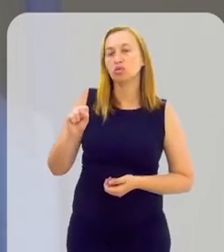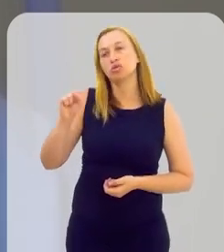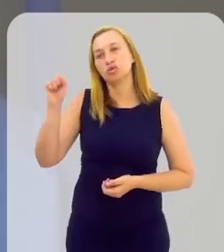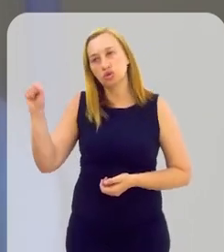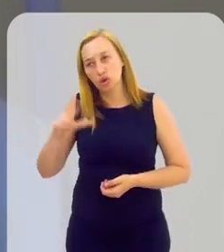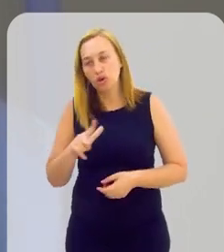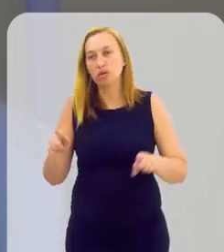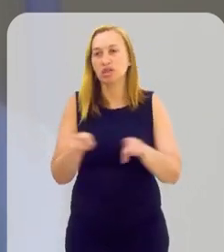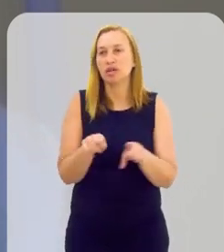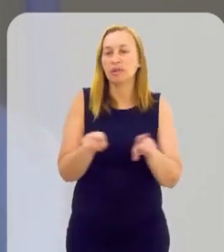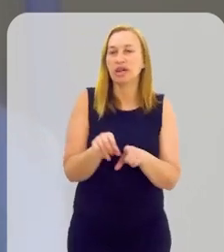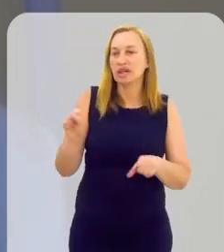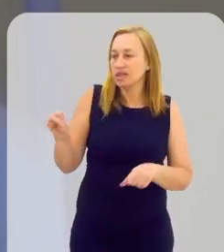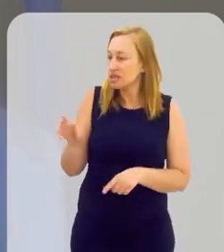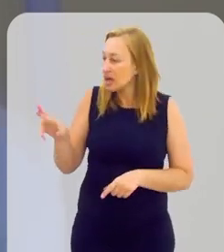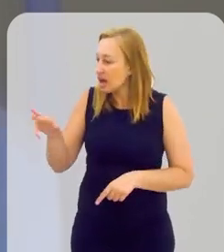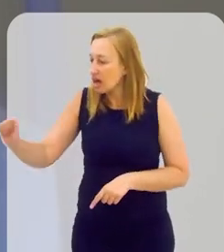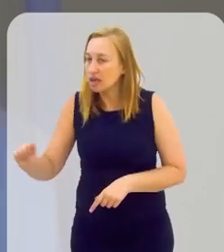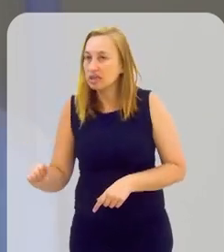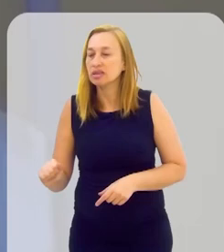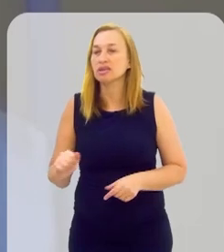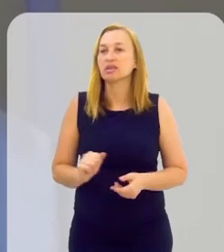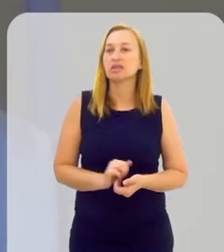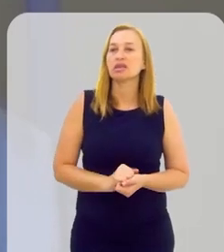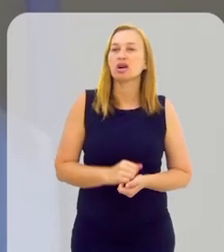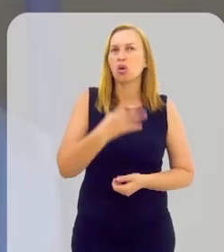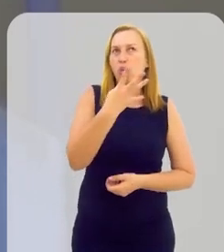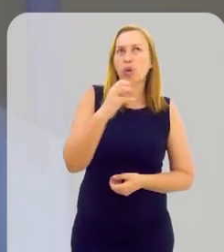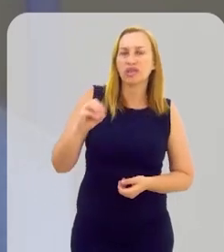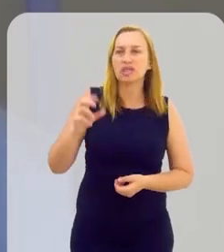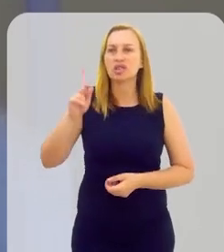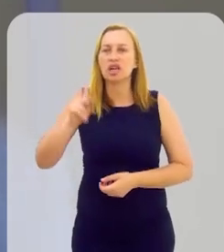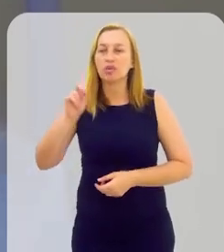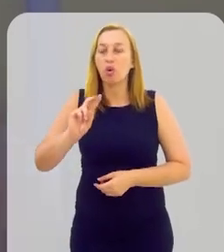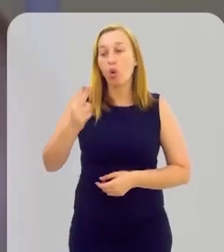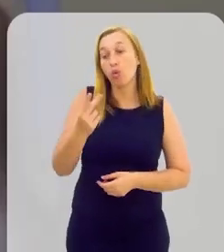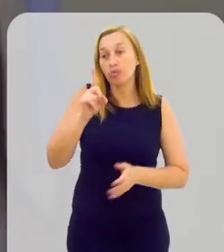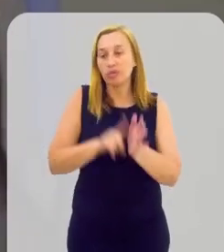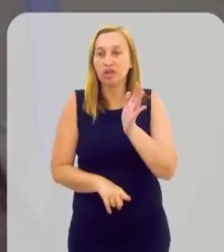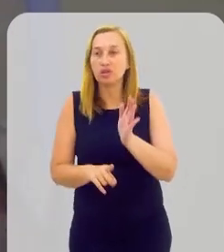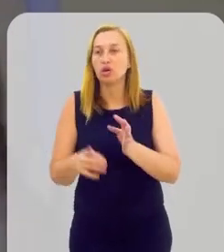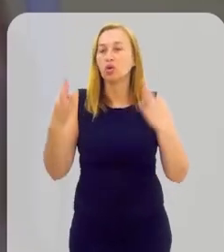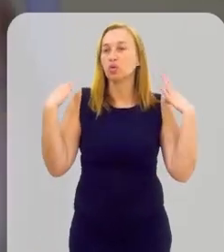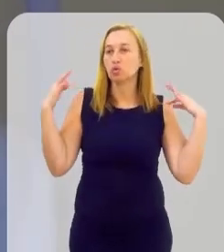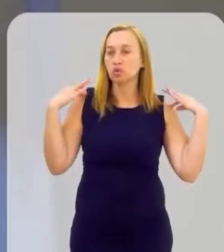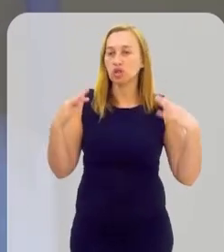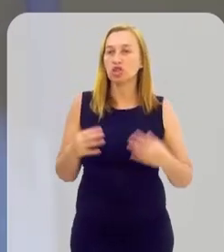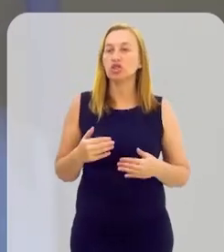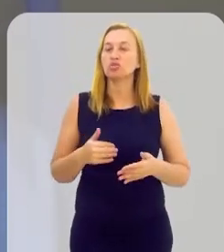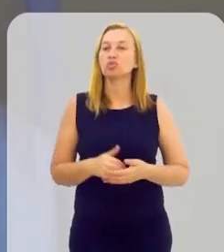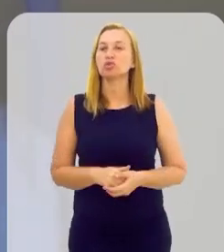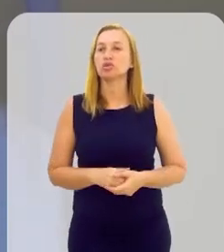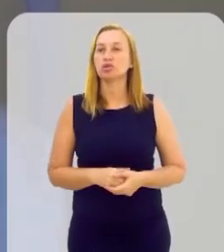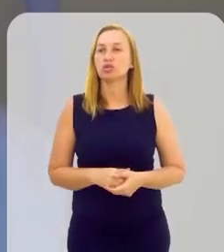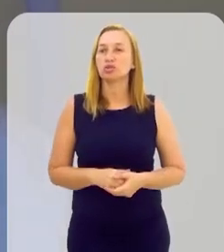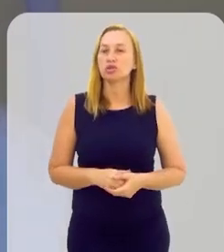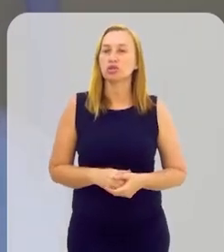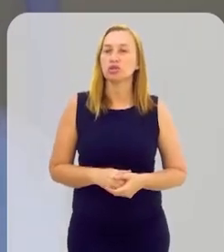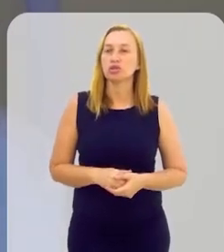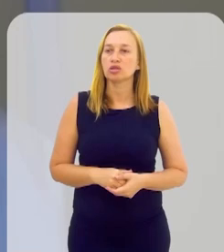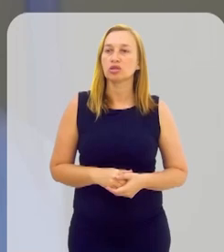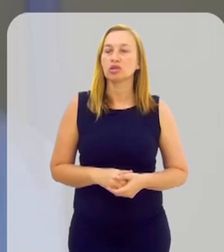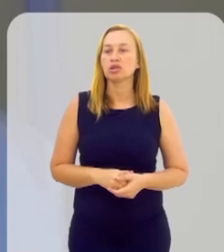serrana, propiciam uma distância de até 400 quilômetros, ou talvez menos. Então, o turismo de proximidade,